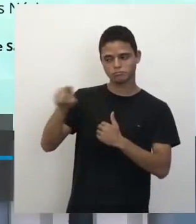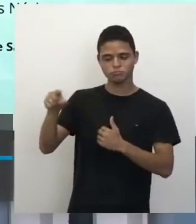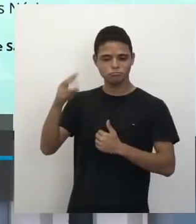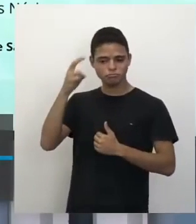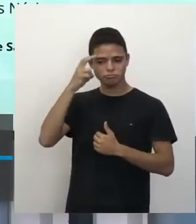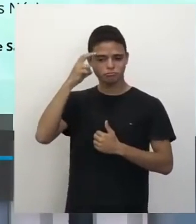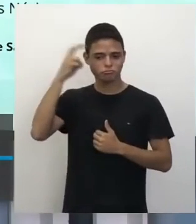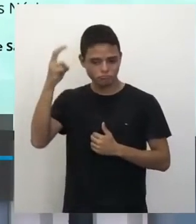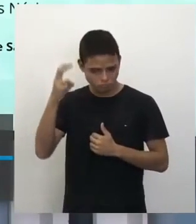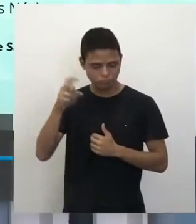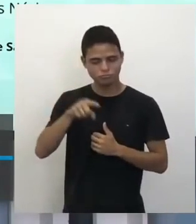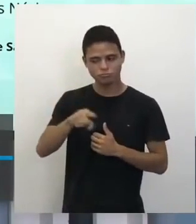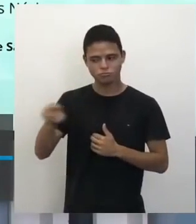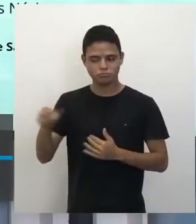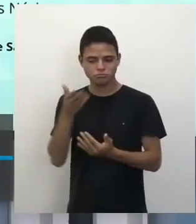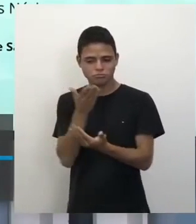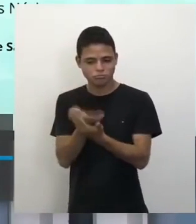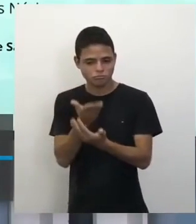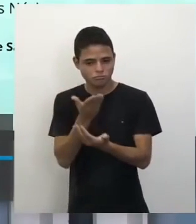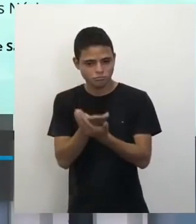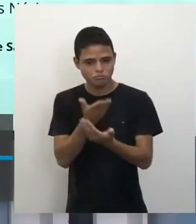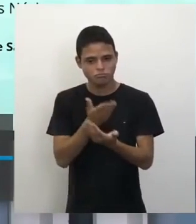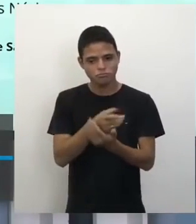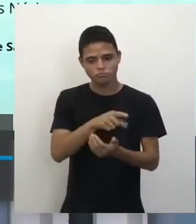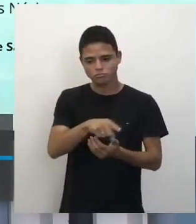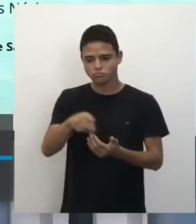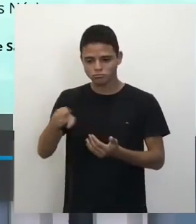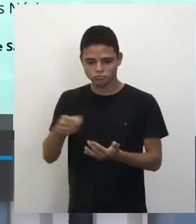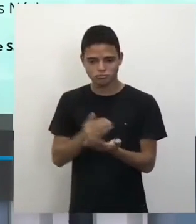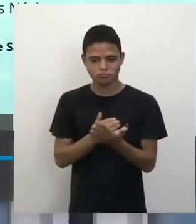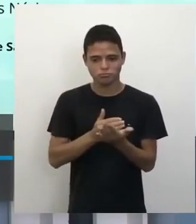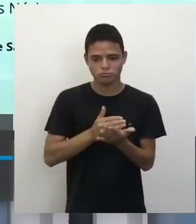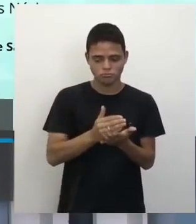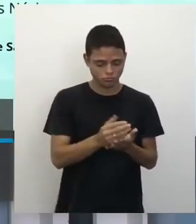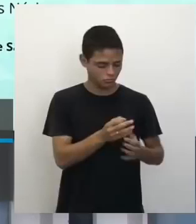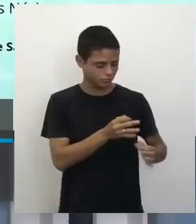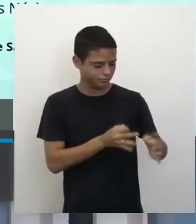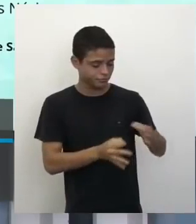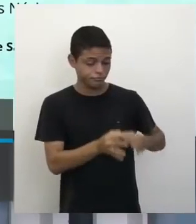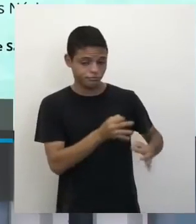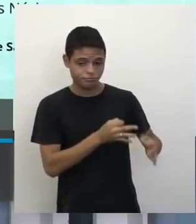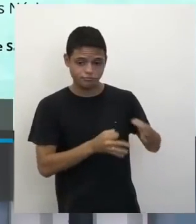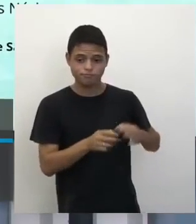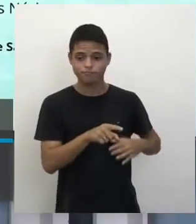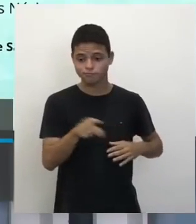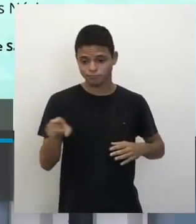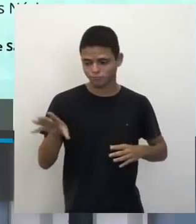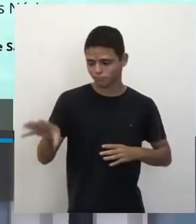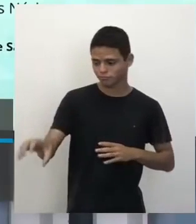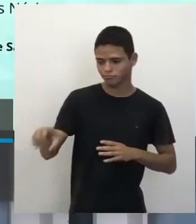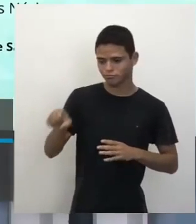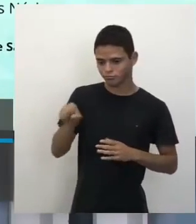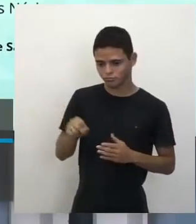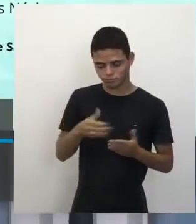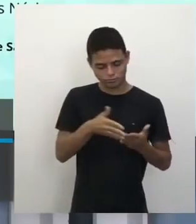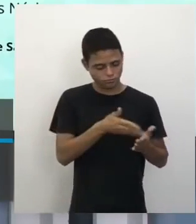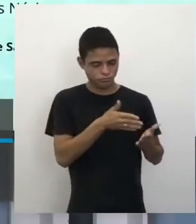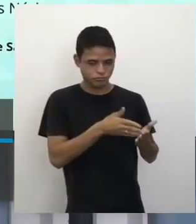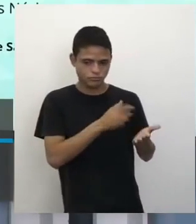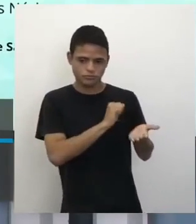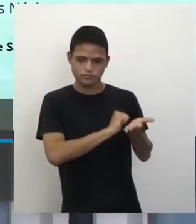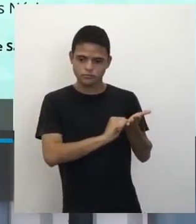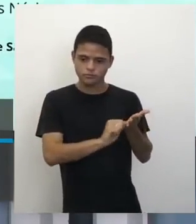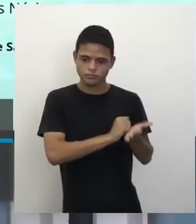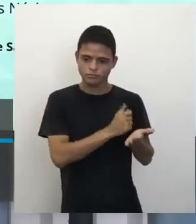ligeira, estudiosa. Já comecem a preparar o material de vocês, o caderno, a borracha,